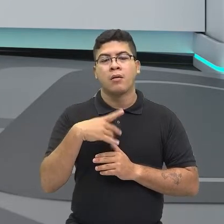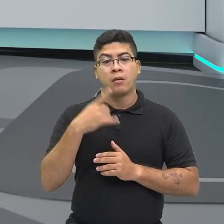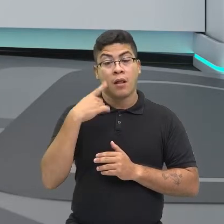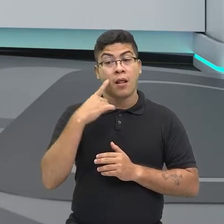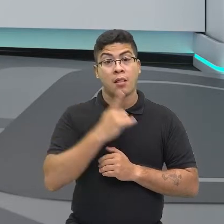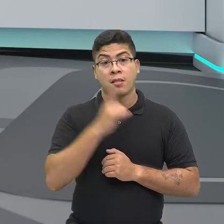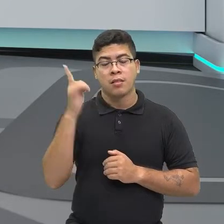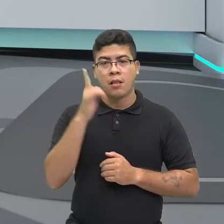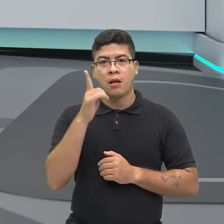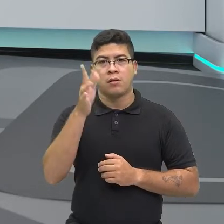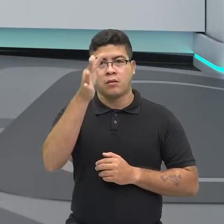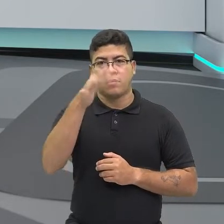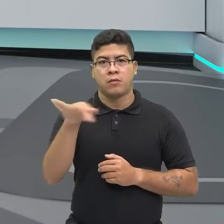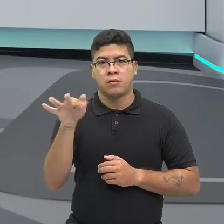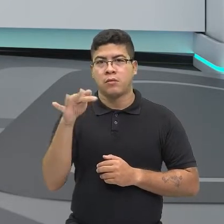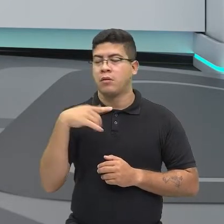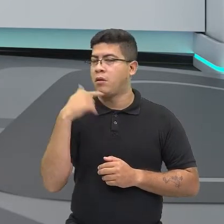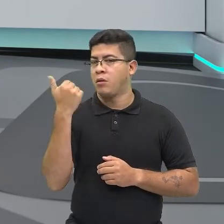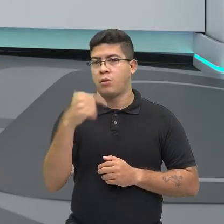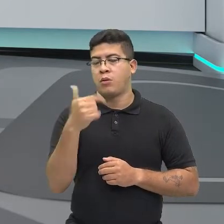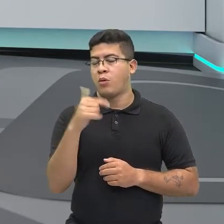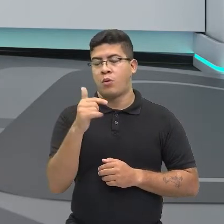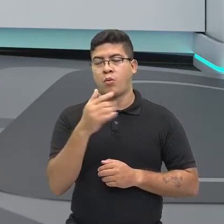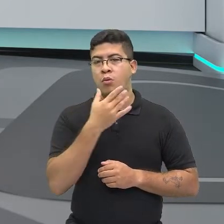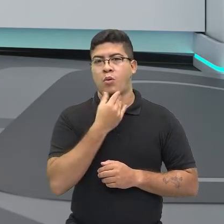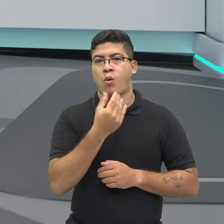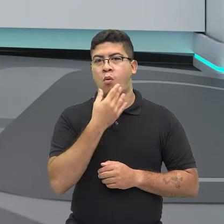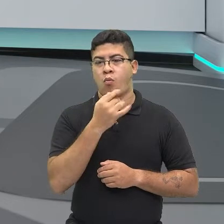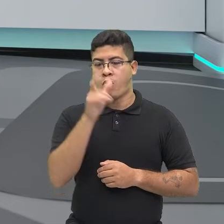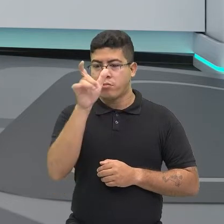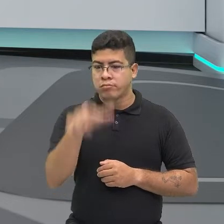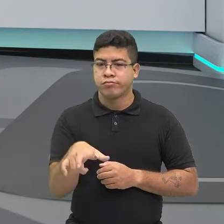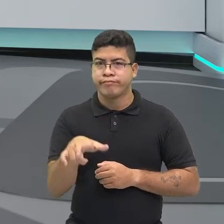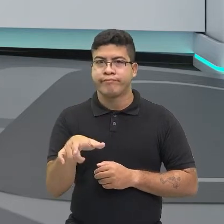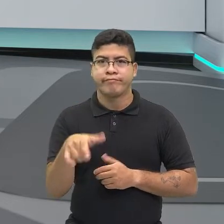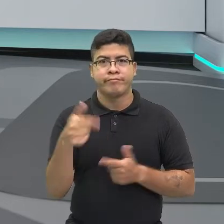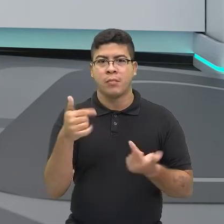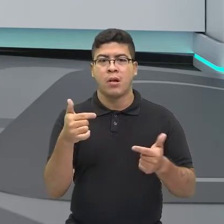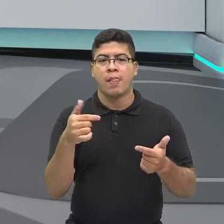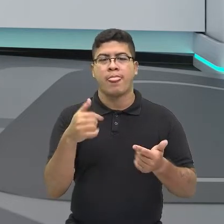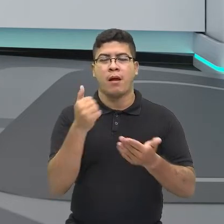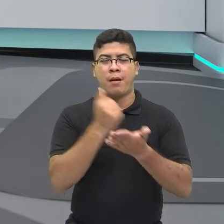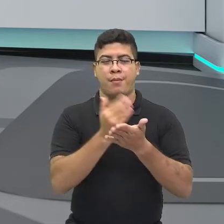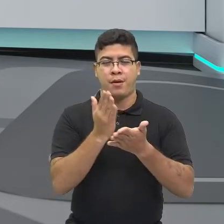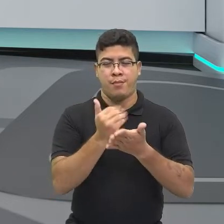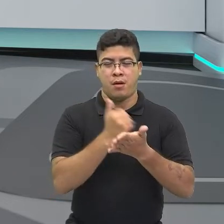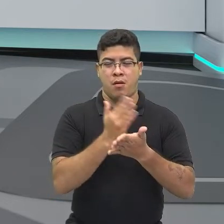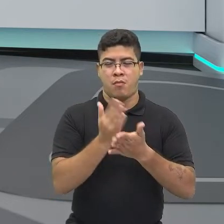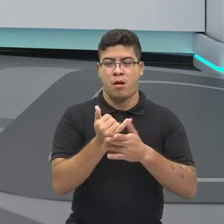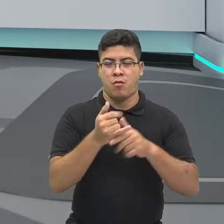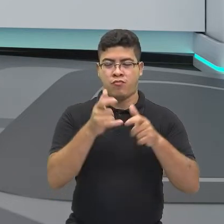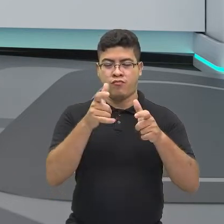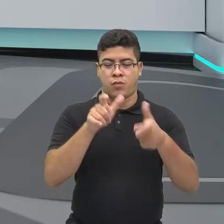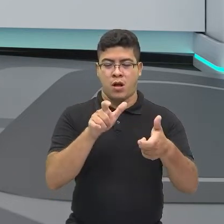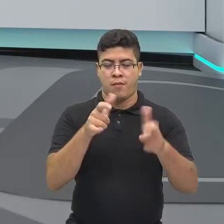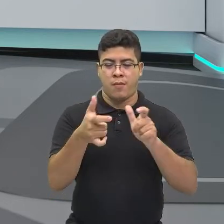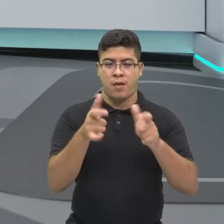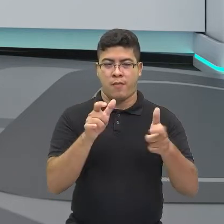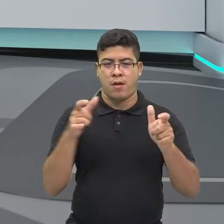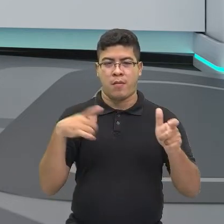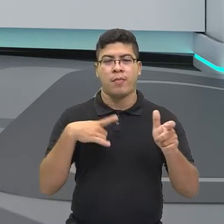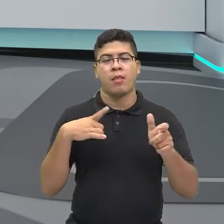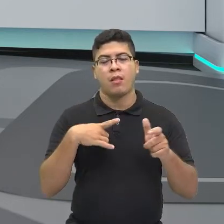França. Não tem o homem aí, aí é a fragmentação do local onde as pessoas vão tomar café. Se você notar,